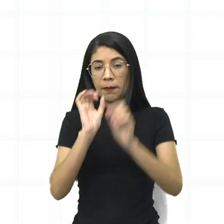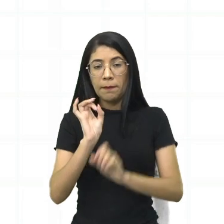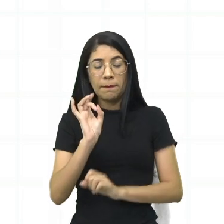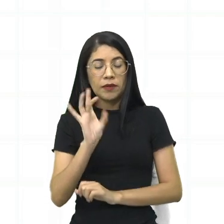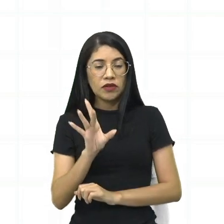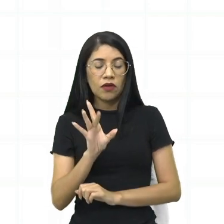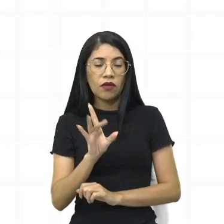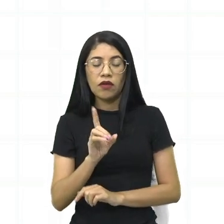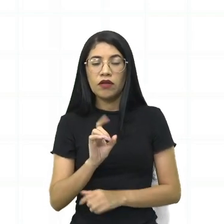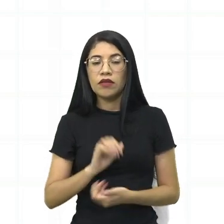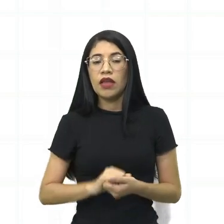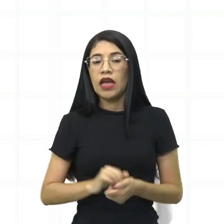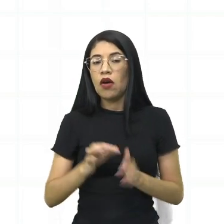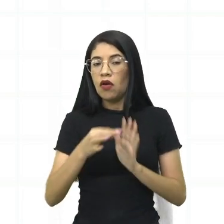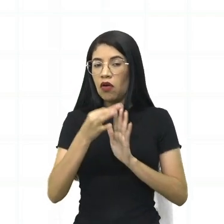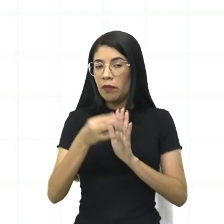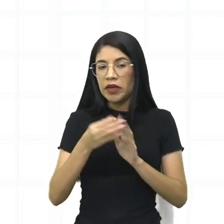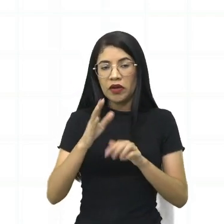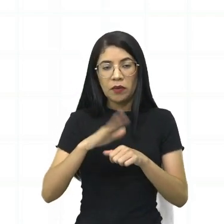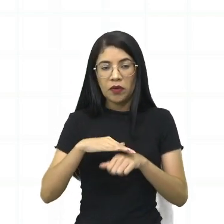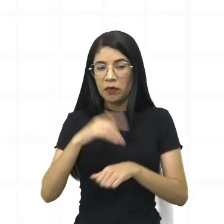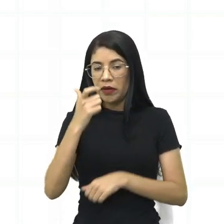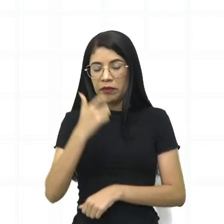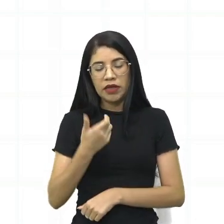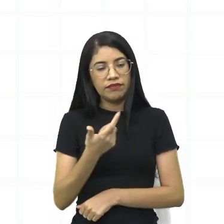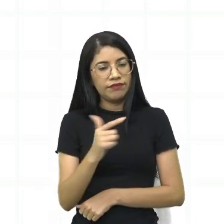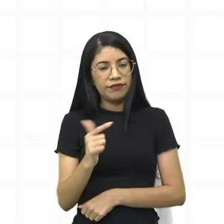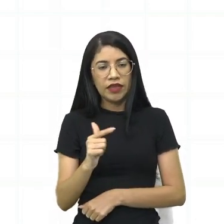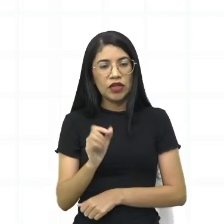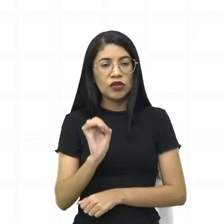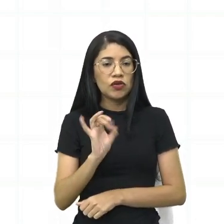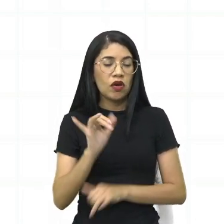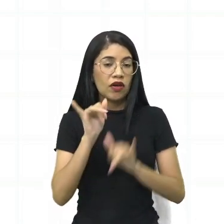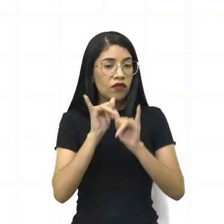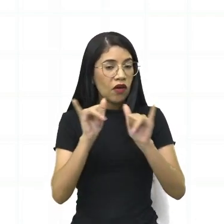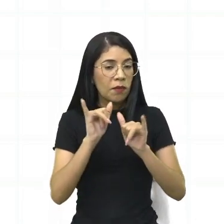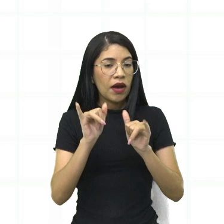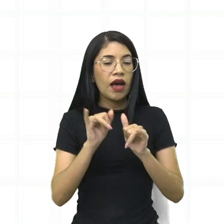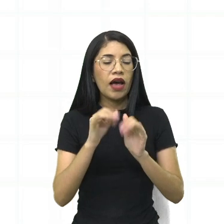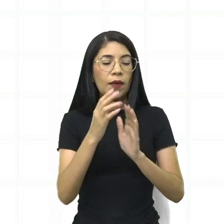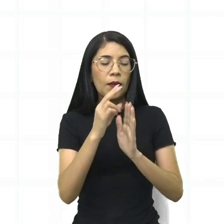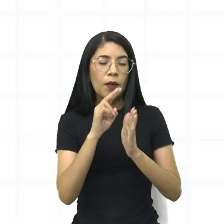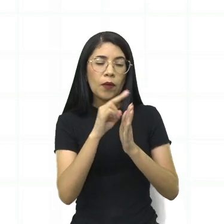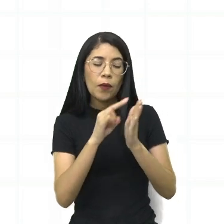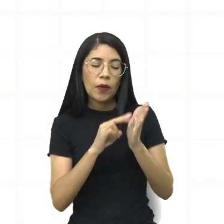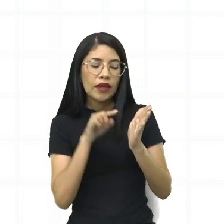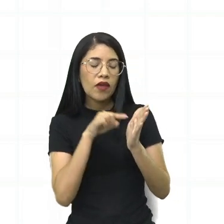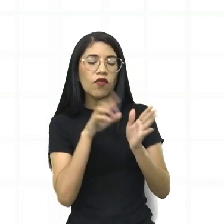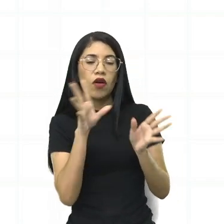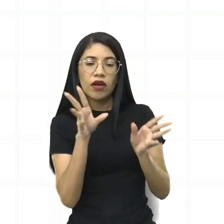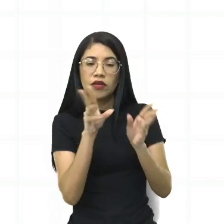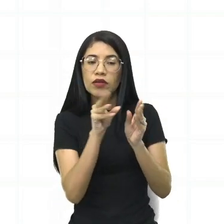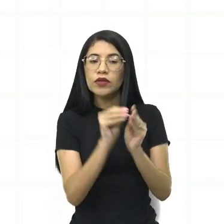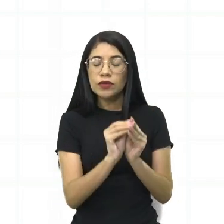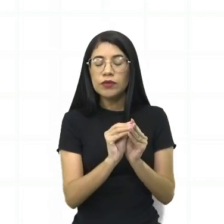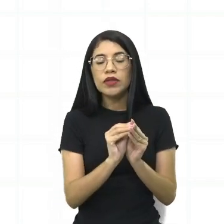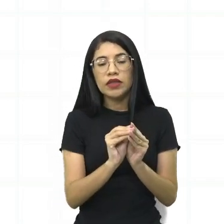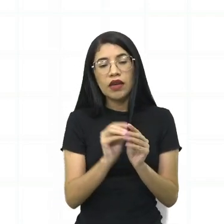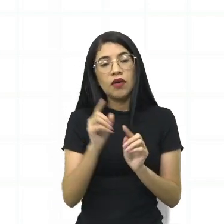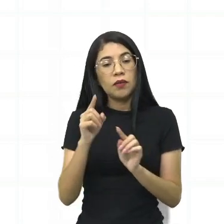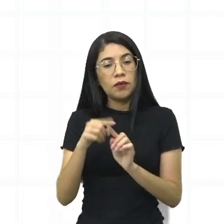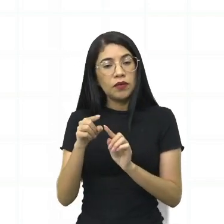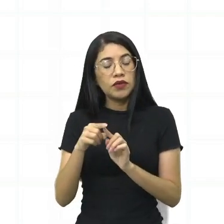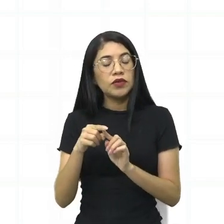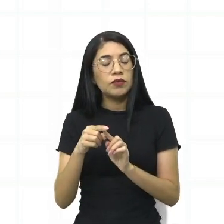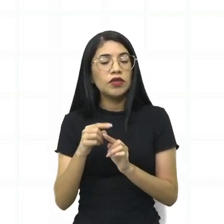opinião. Apenas eu vou passar essa informação dali da minha leitura sobre aquela obra. Isso é um tipo de